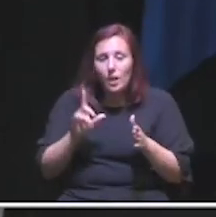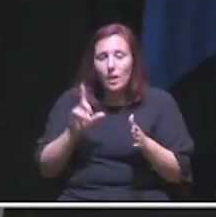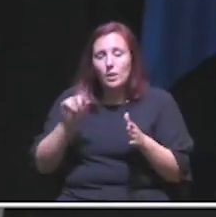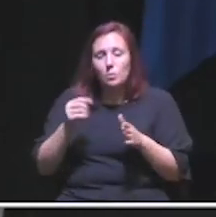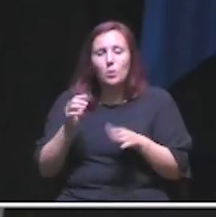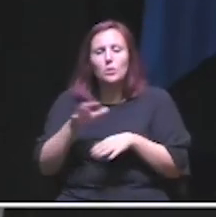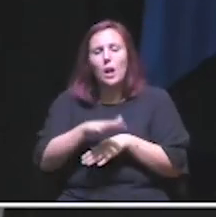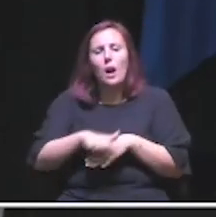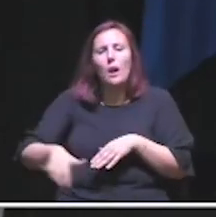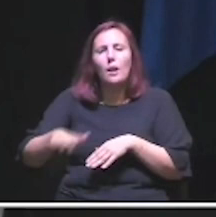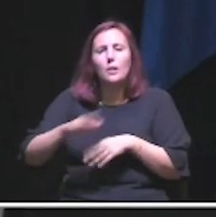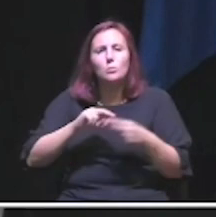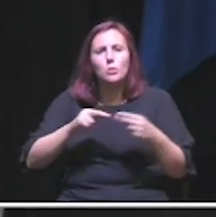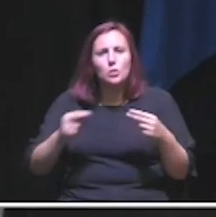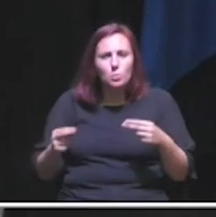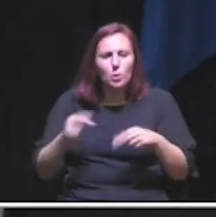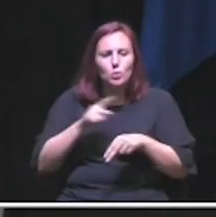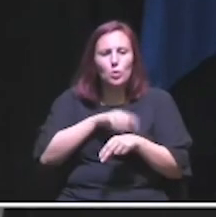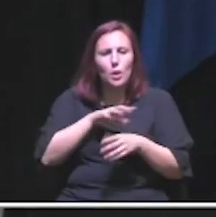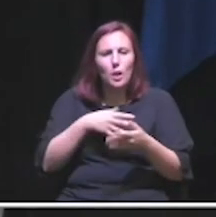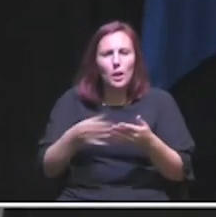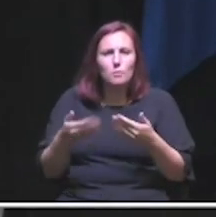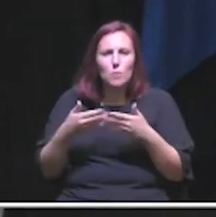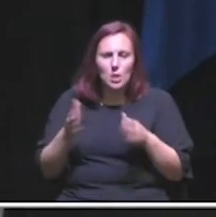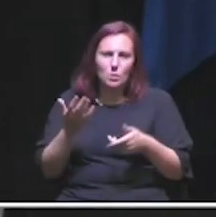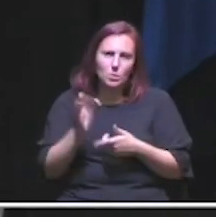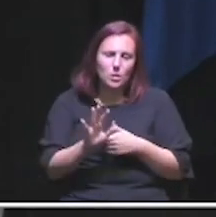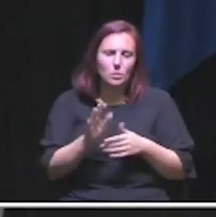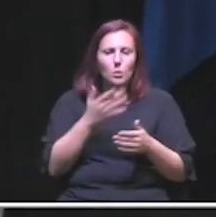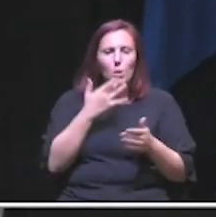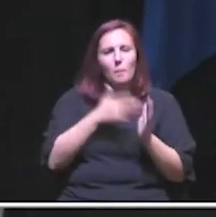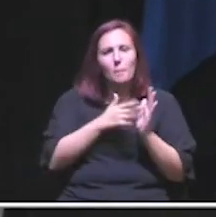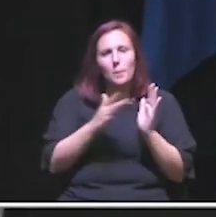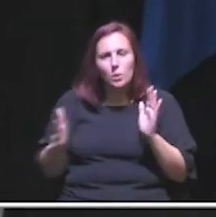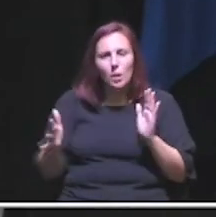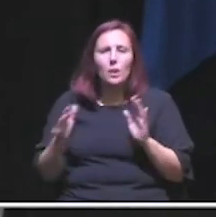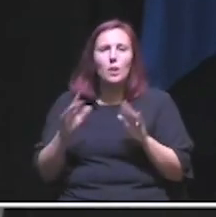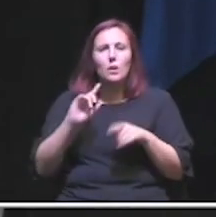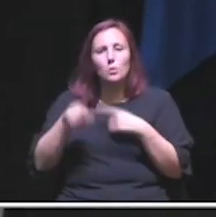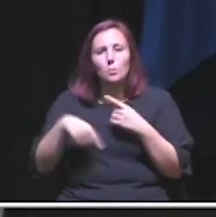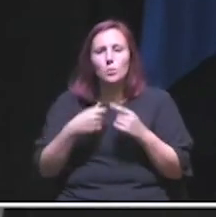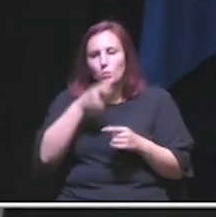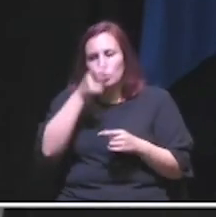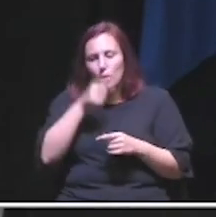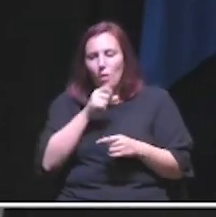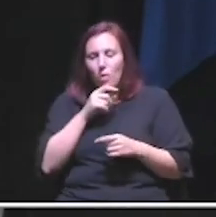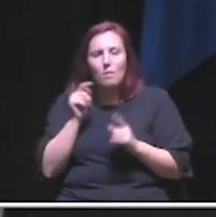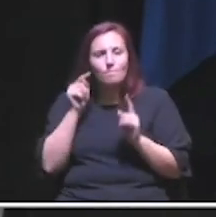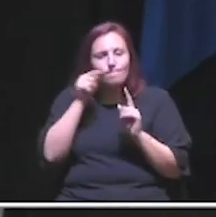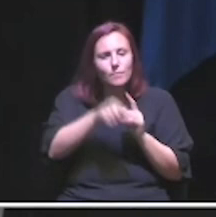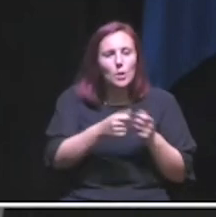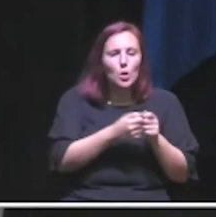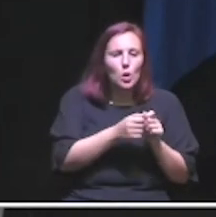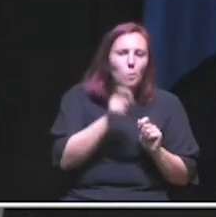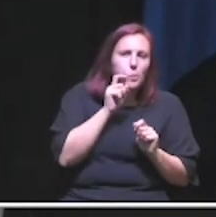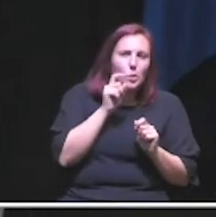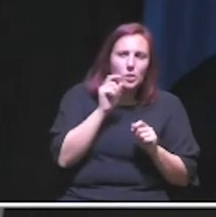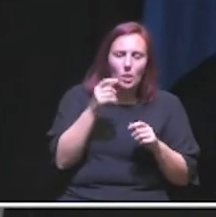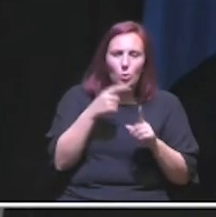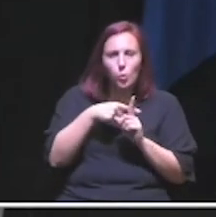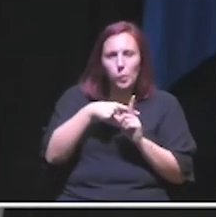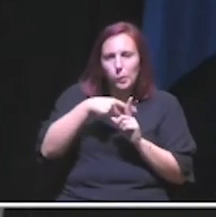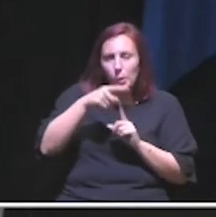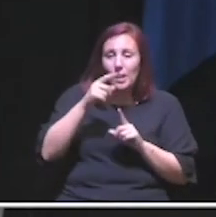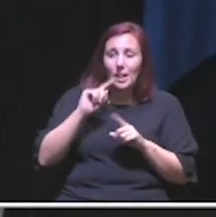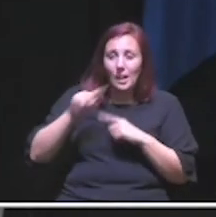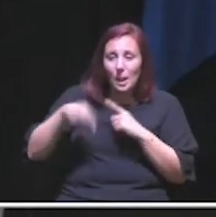municipais climatizados e alargados os horários de espaços como bibliotecas para que as pessoas possam buscar refúgio e abrigo do calor que vamos sentir já a